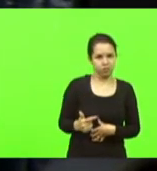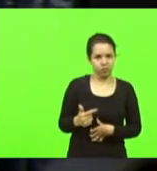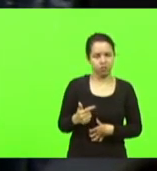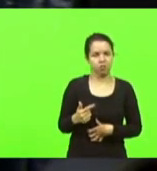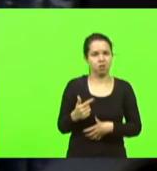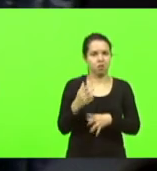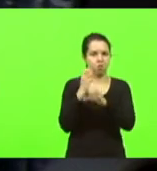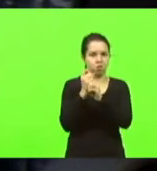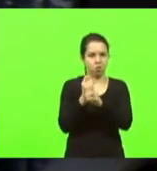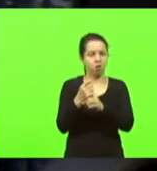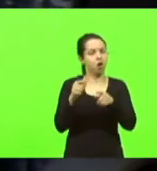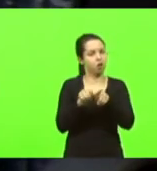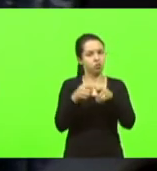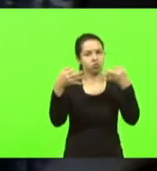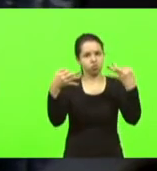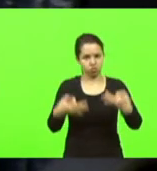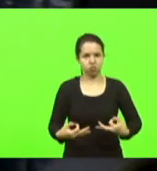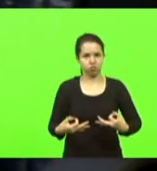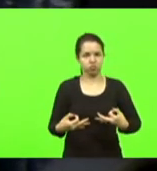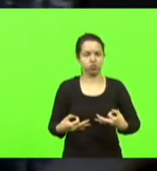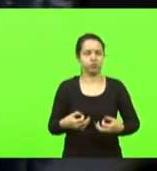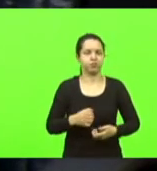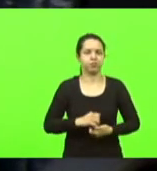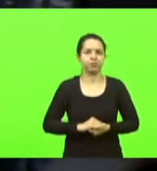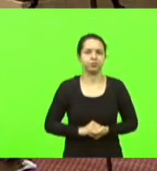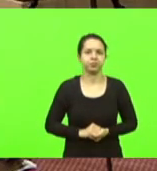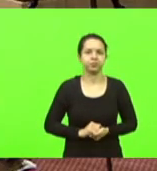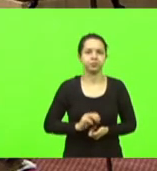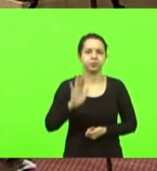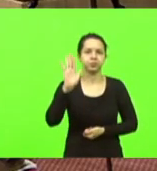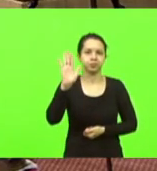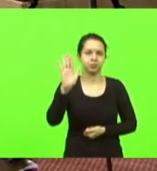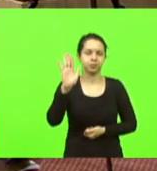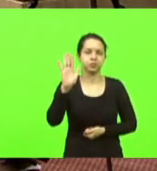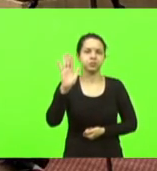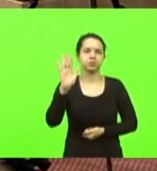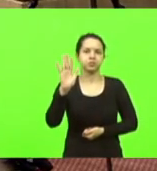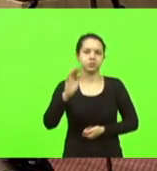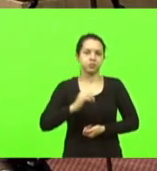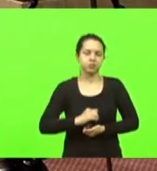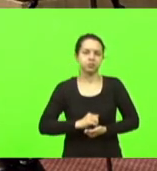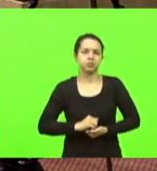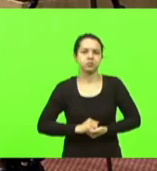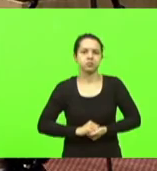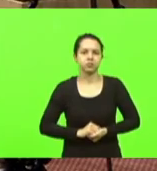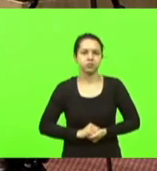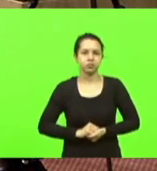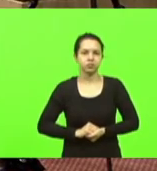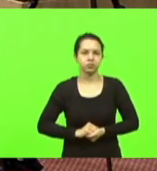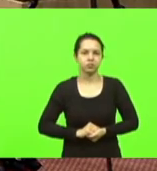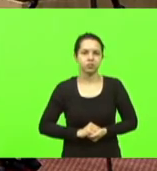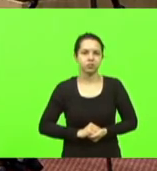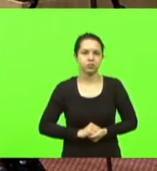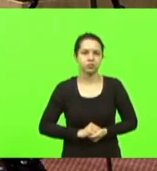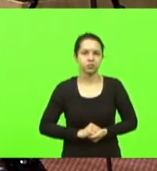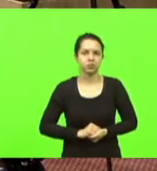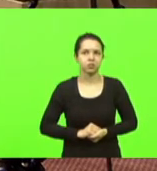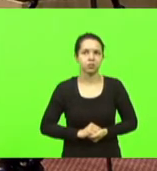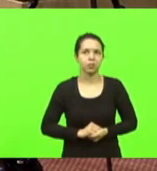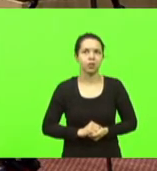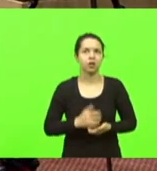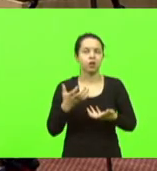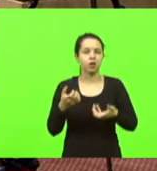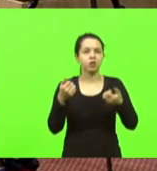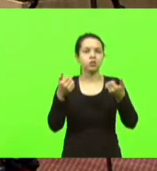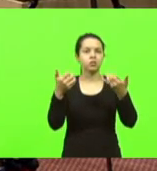equação e justiça era isso o presidente e se me permite é só